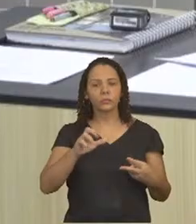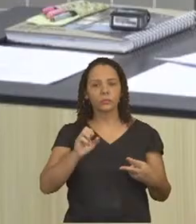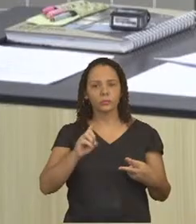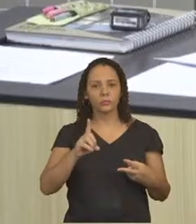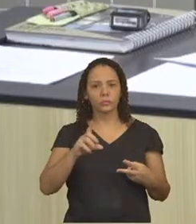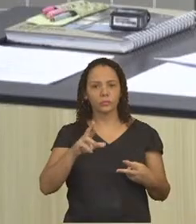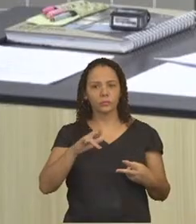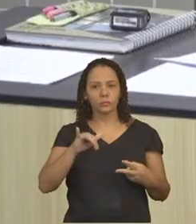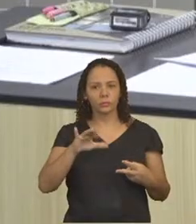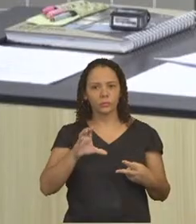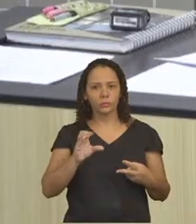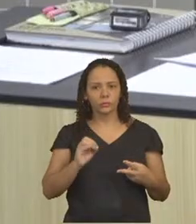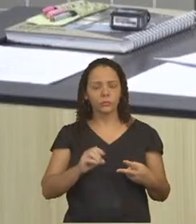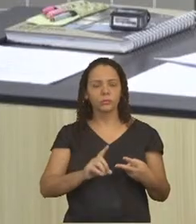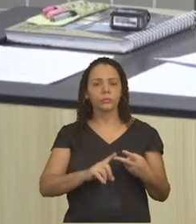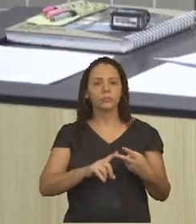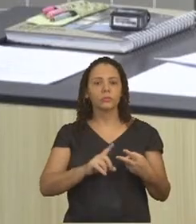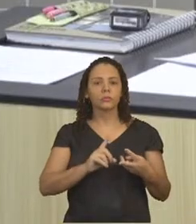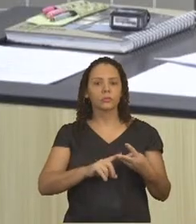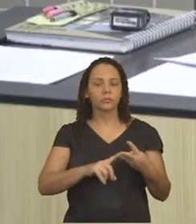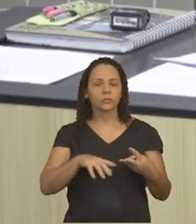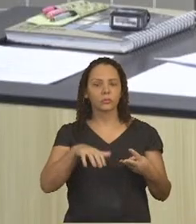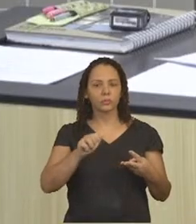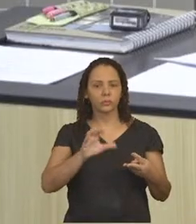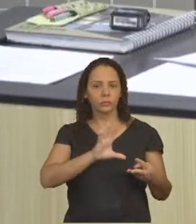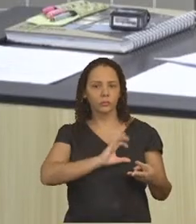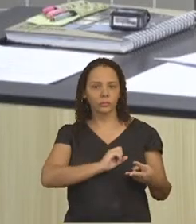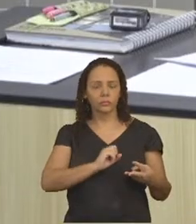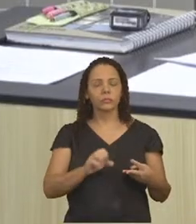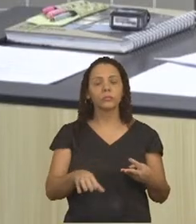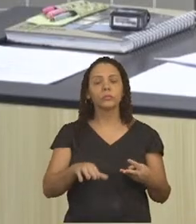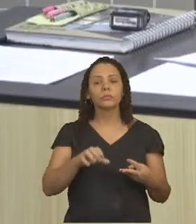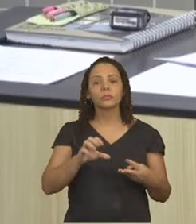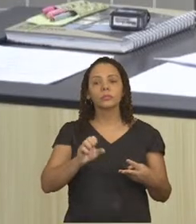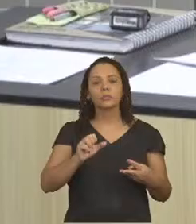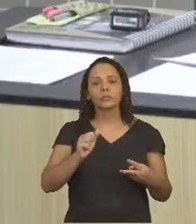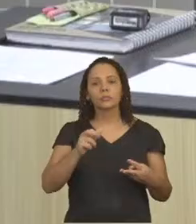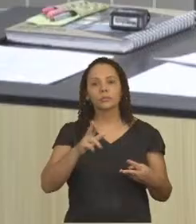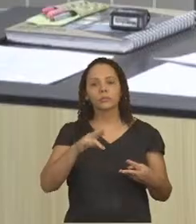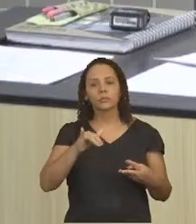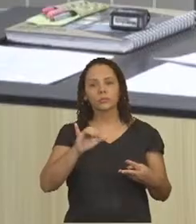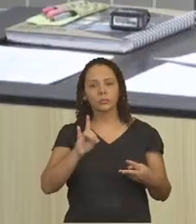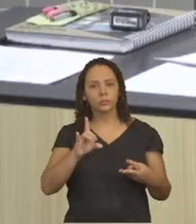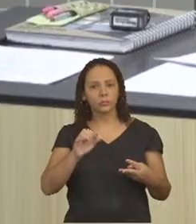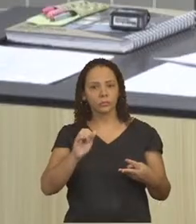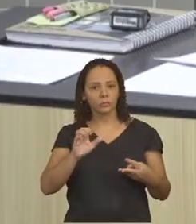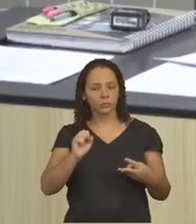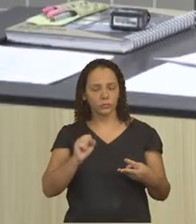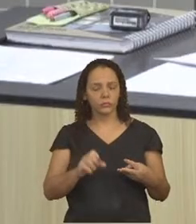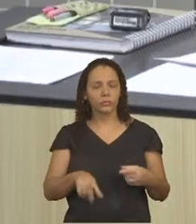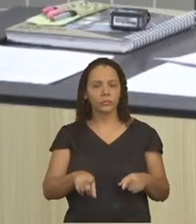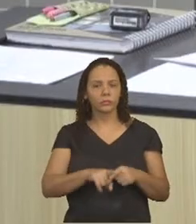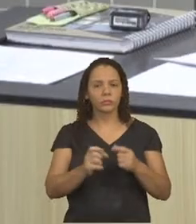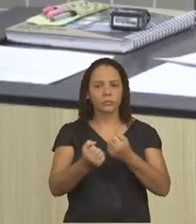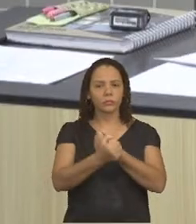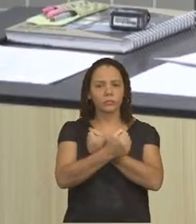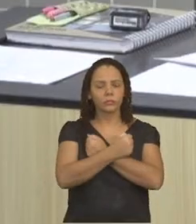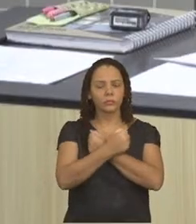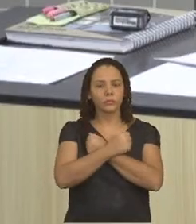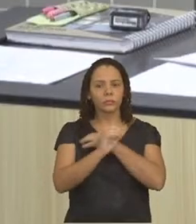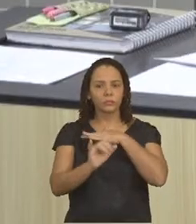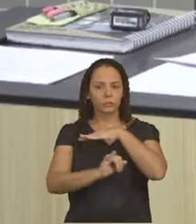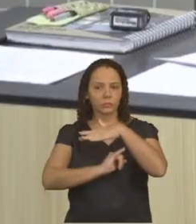Caridade. E mandar também um abraço a todas as instituições que têm ao nosso conhecimento, ao Guri na Roça, ao Viva